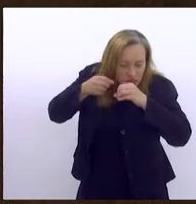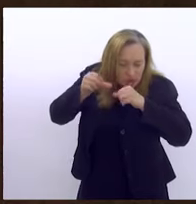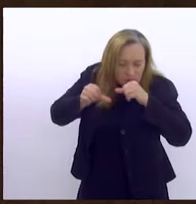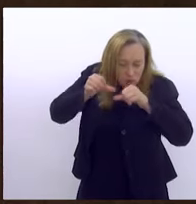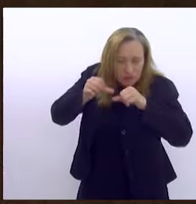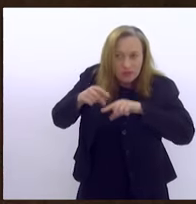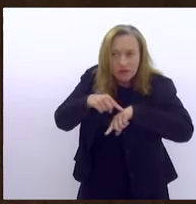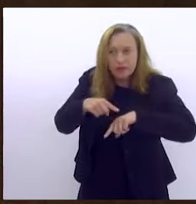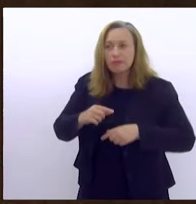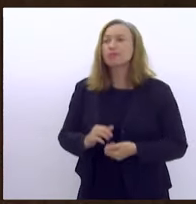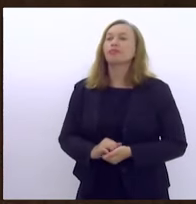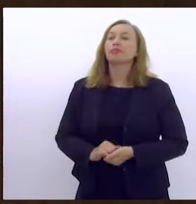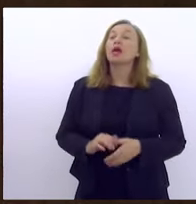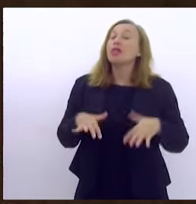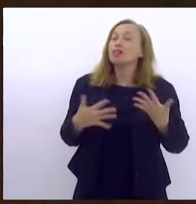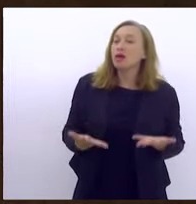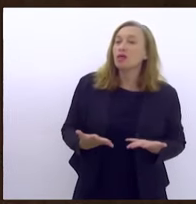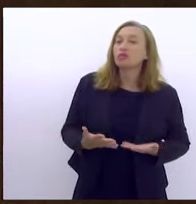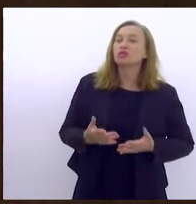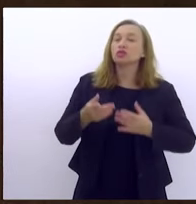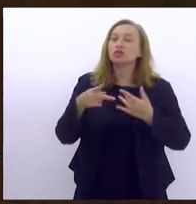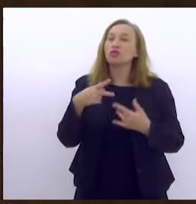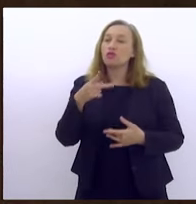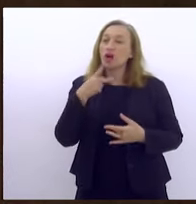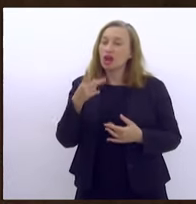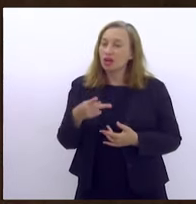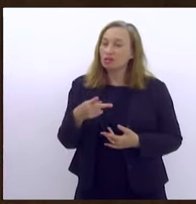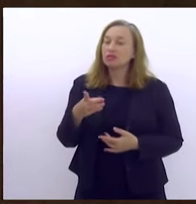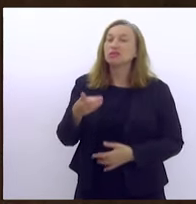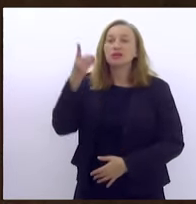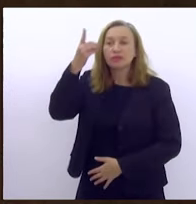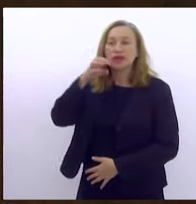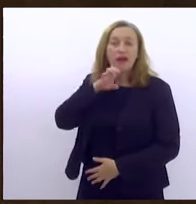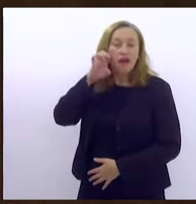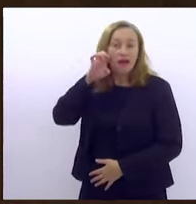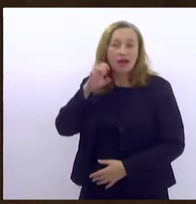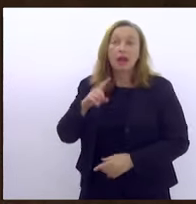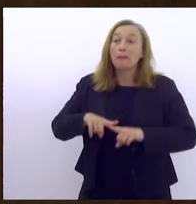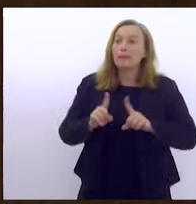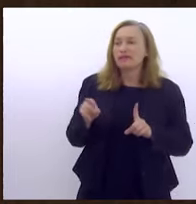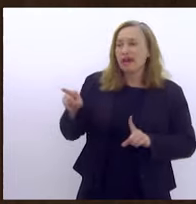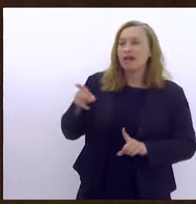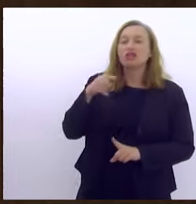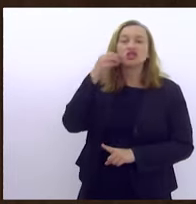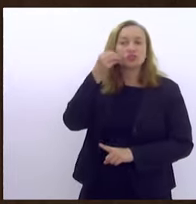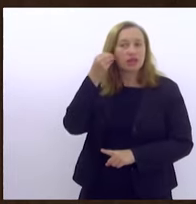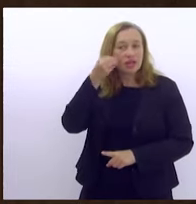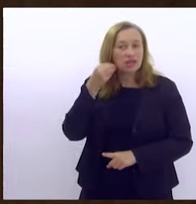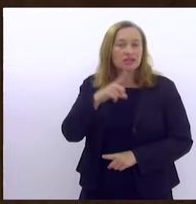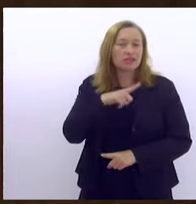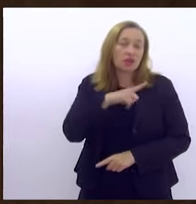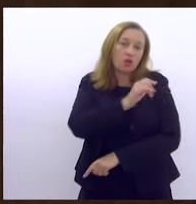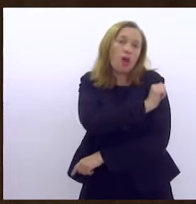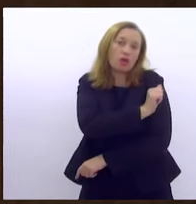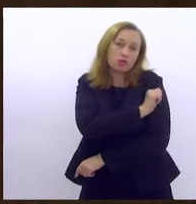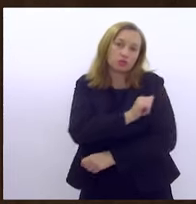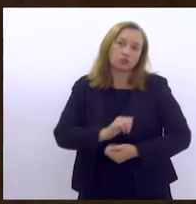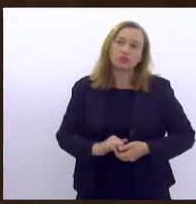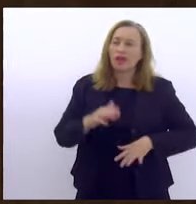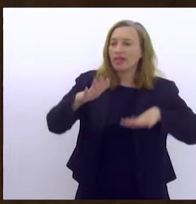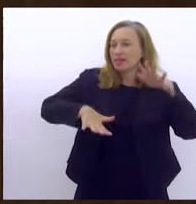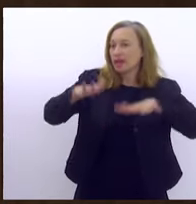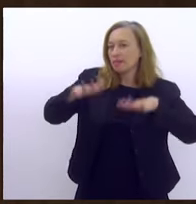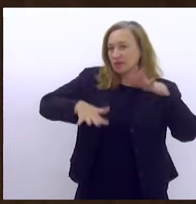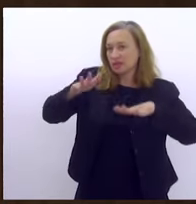modifica. Né? E eu estou citando a deputada Érica, mas ela tem experiência com aluno, independente de